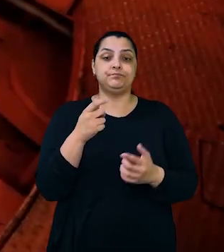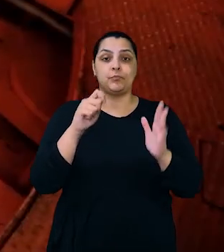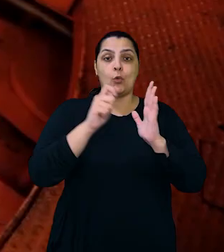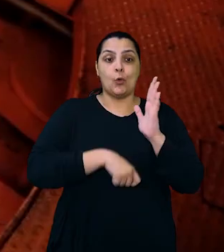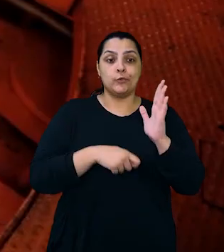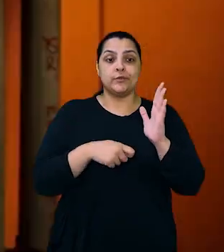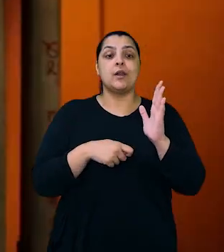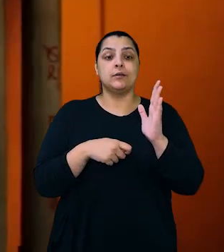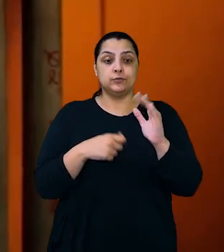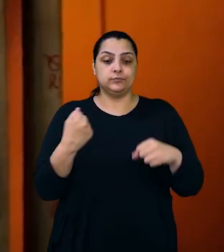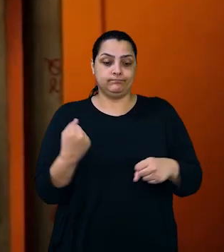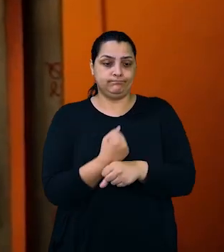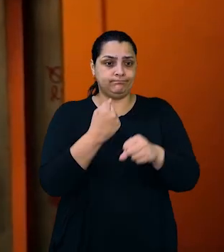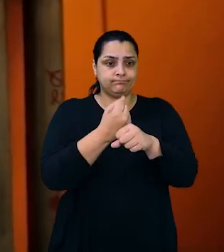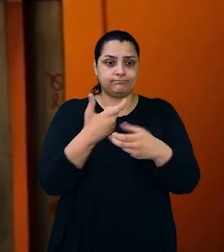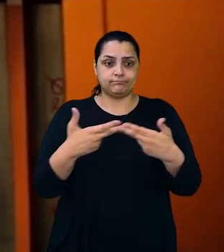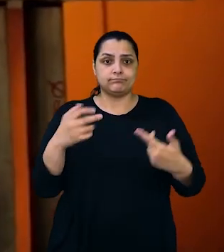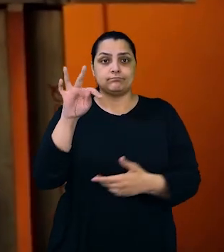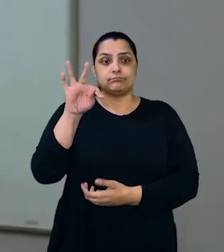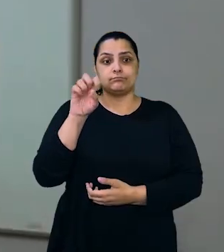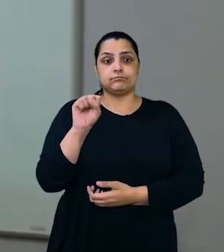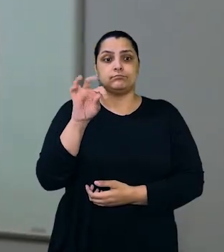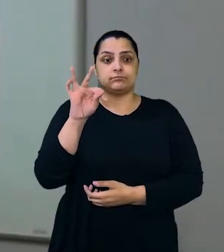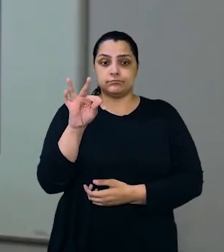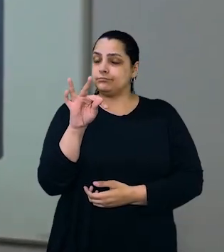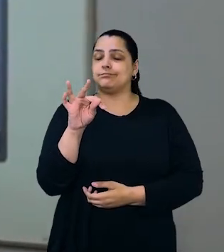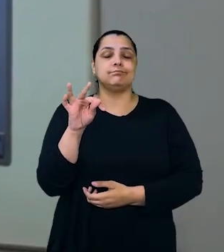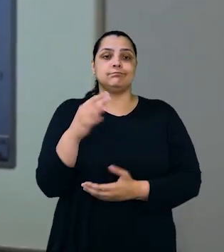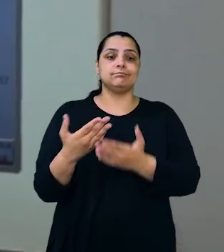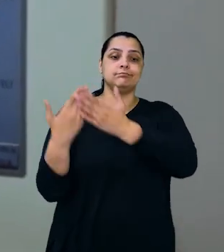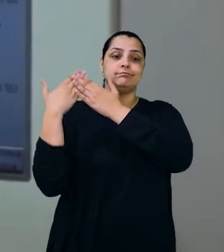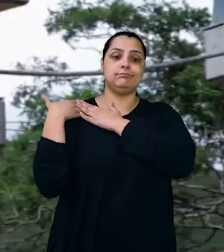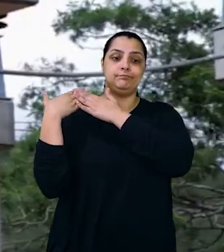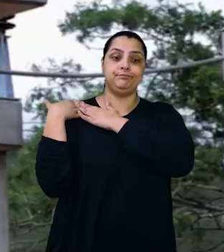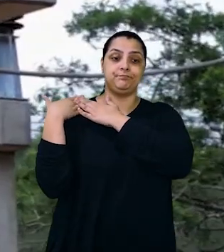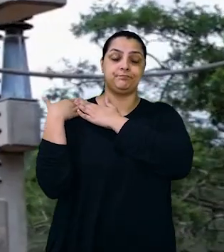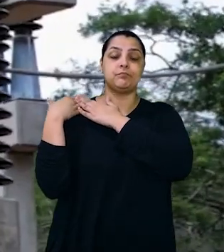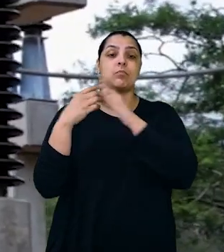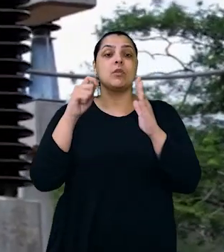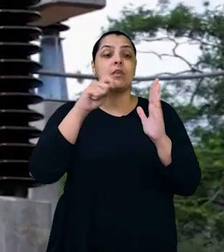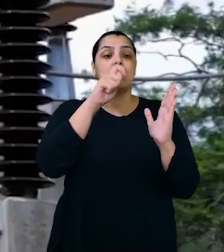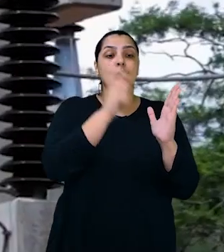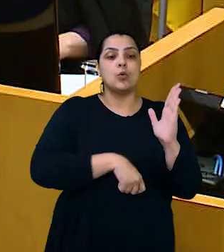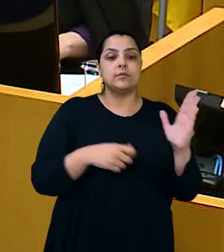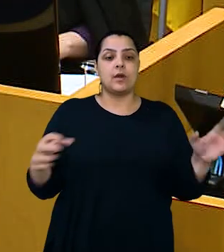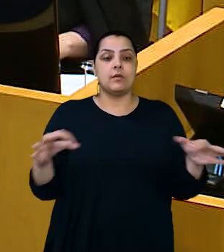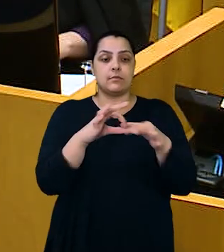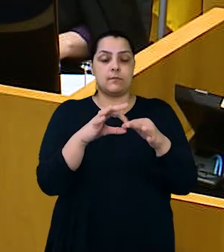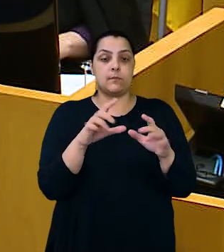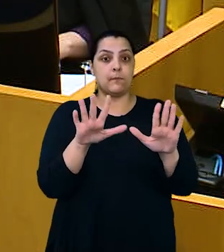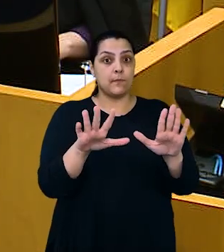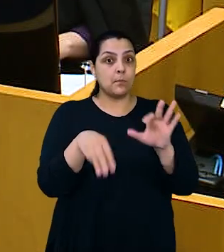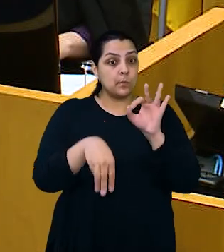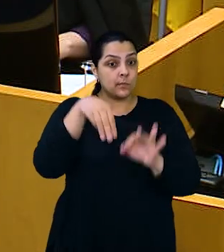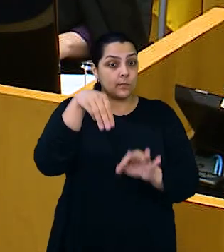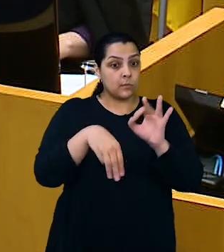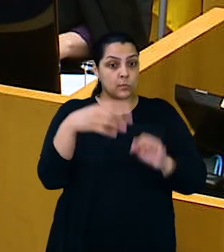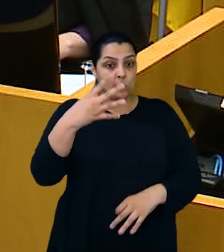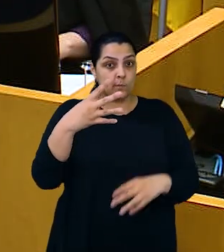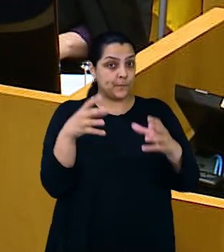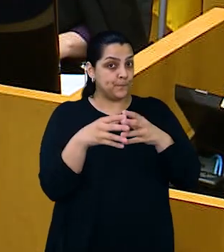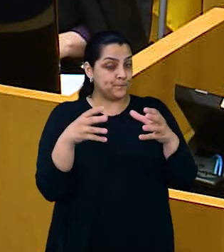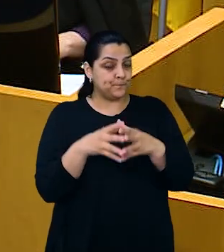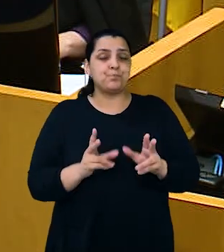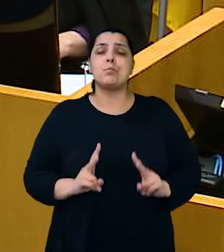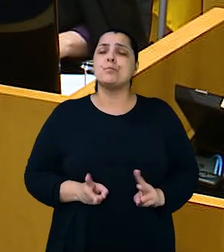contratos de empreitada, o próprio TST afasta a responsabilidade do contratante, mas os ministros da 4ª